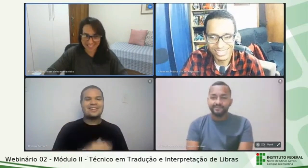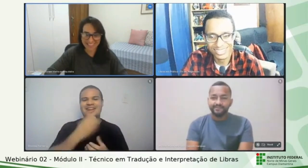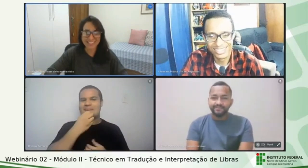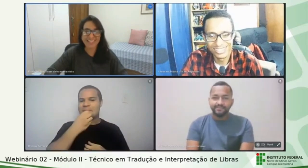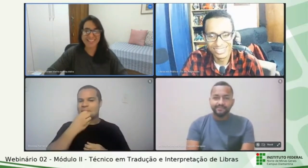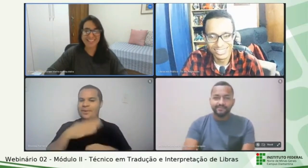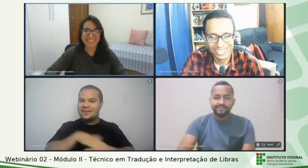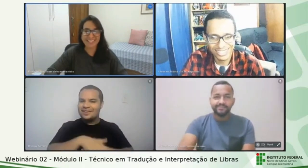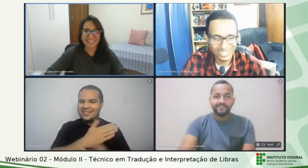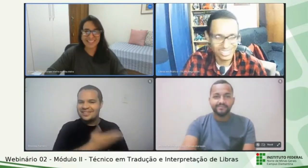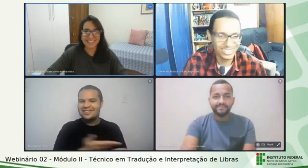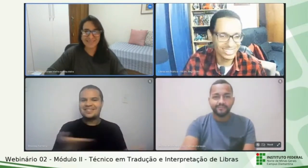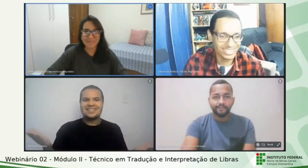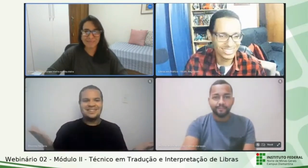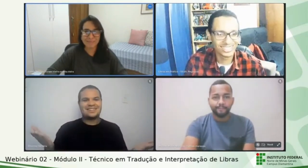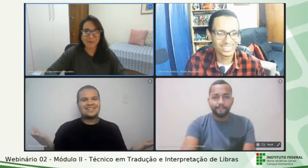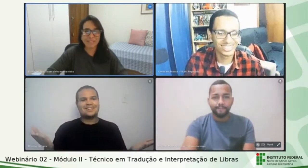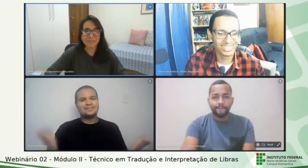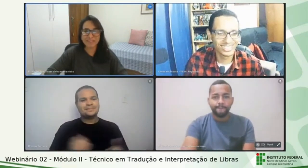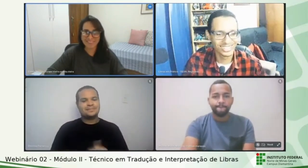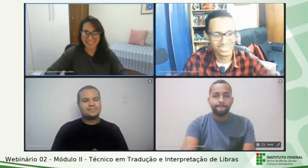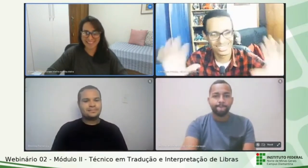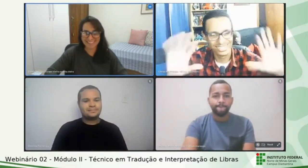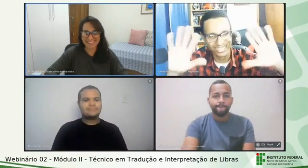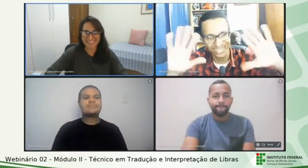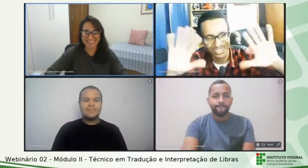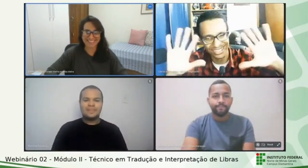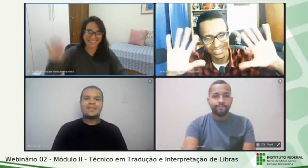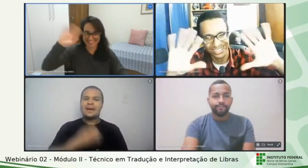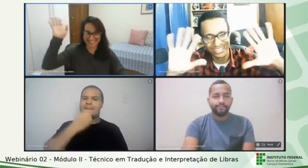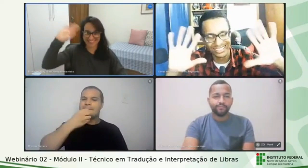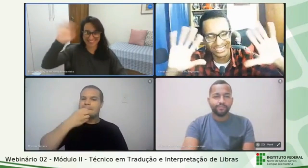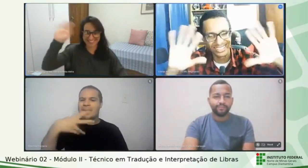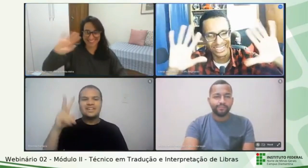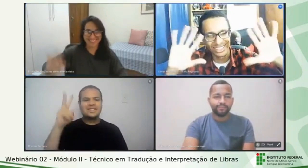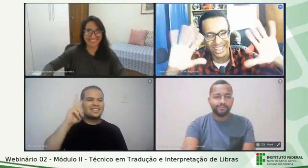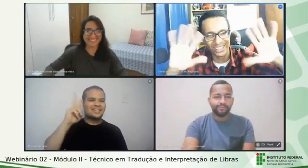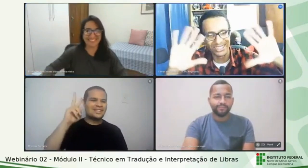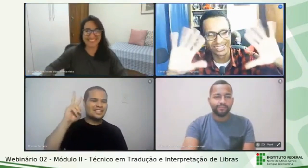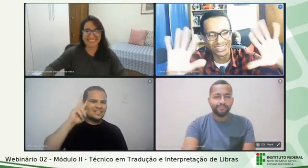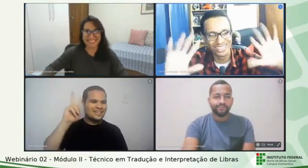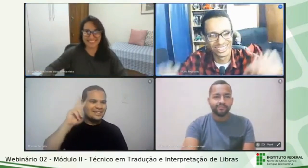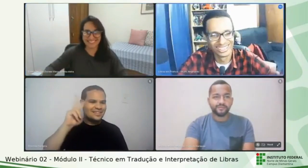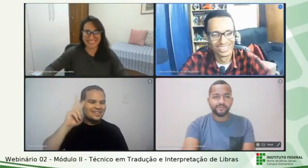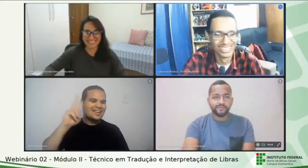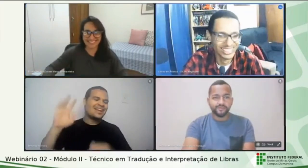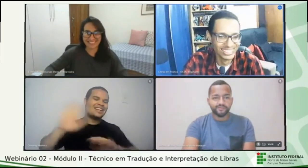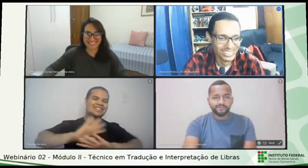vocês e boa segunda-feira. Tchau, tchau.